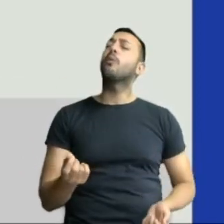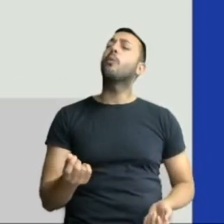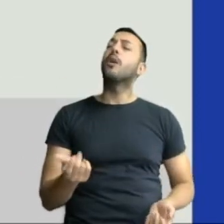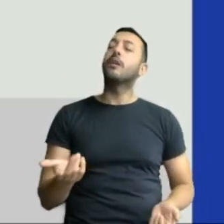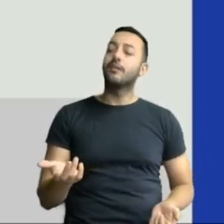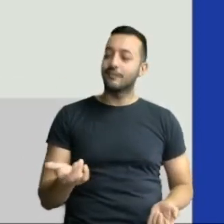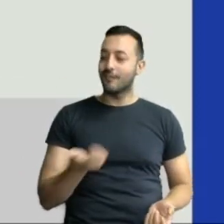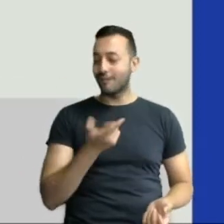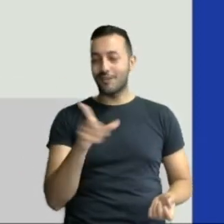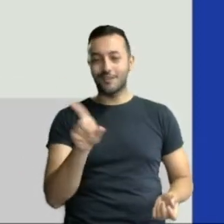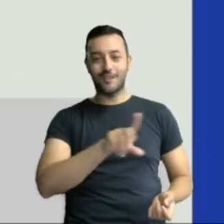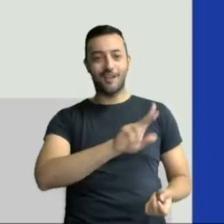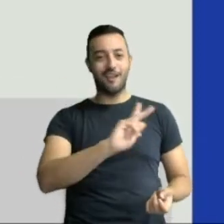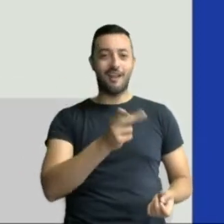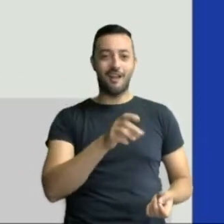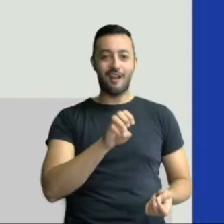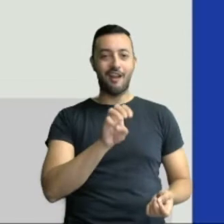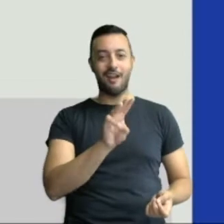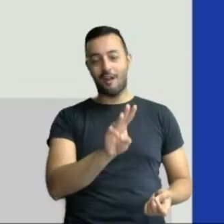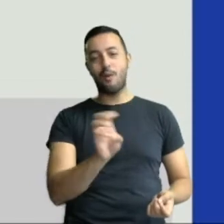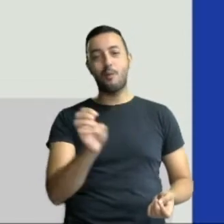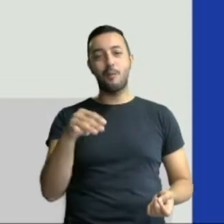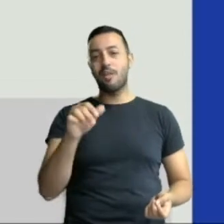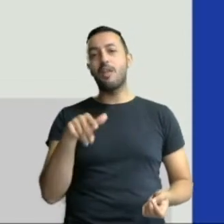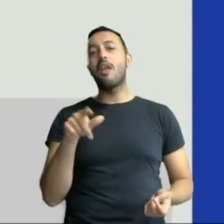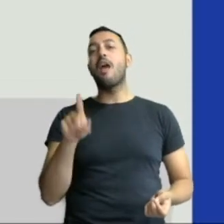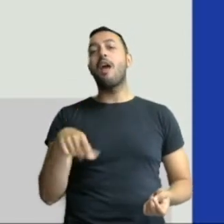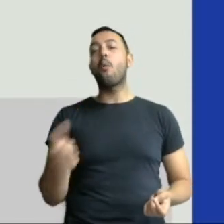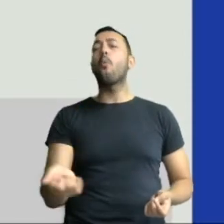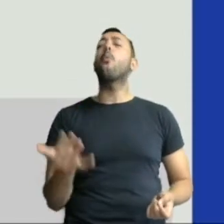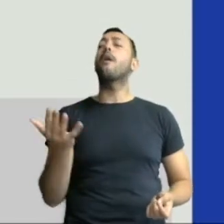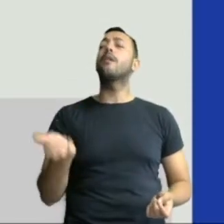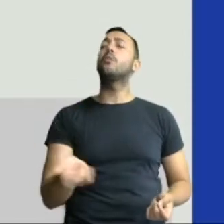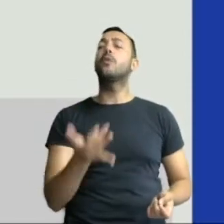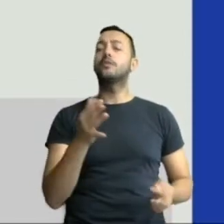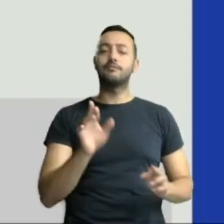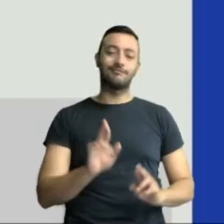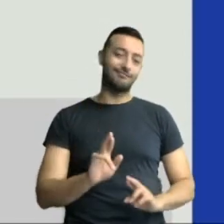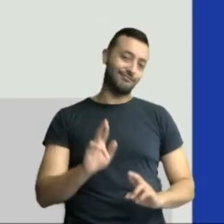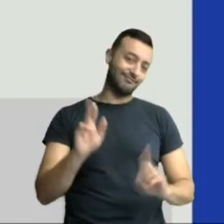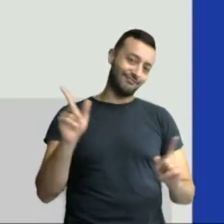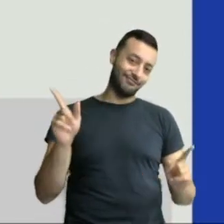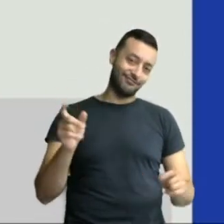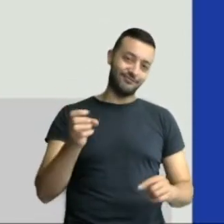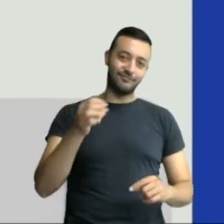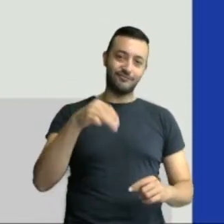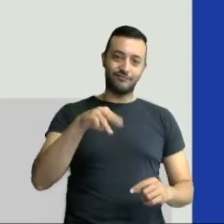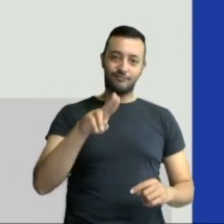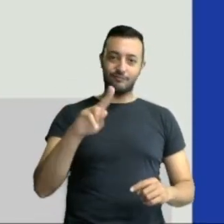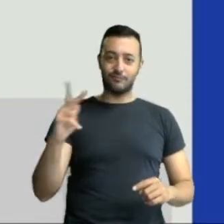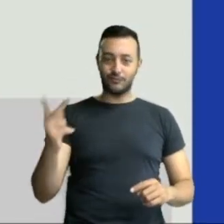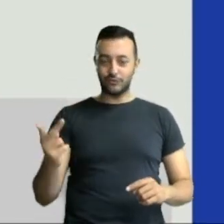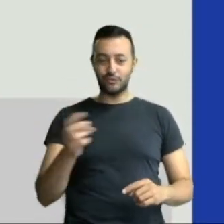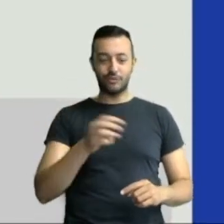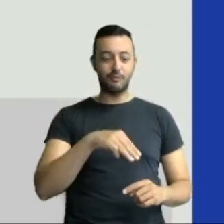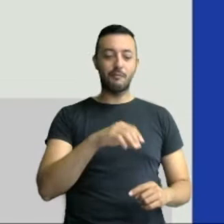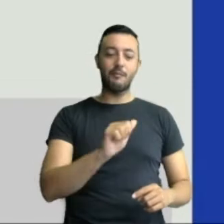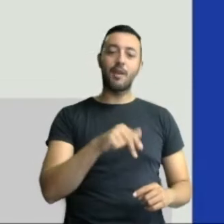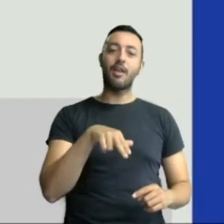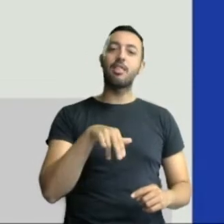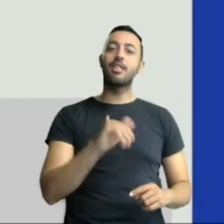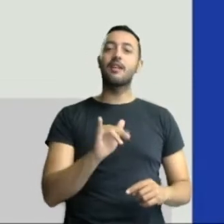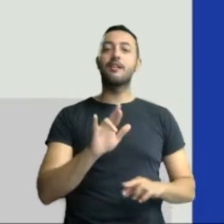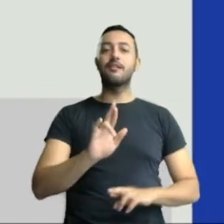How many também quer dizer quantos. A diferença entre o how much e o how many